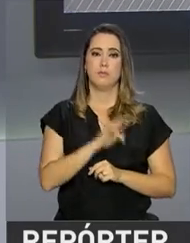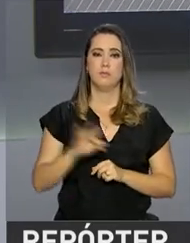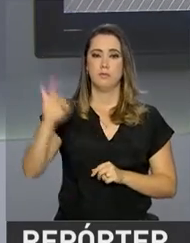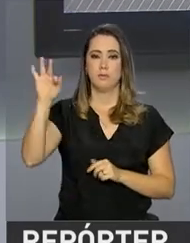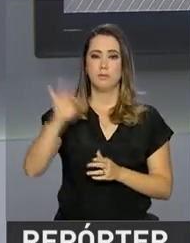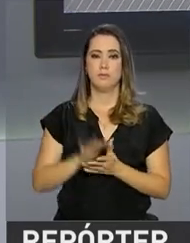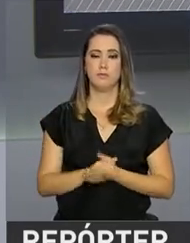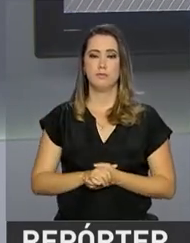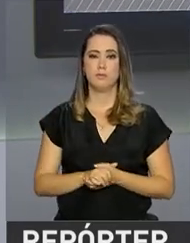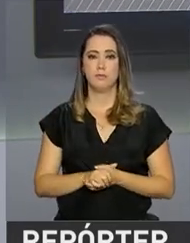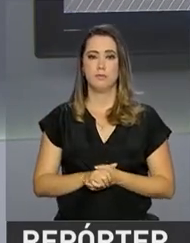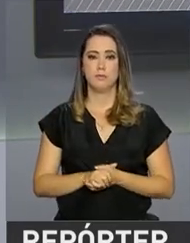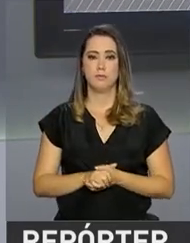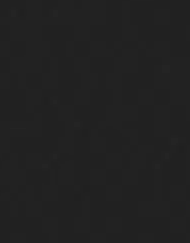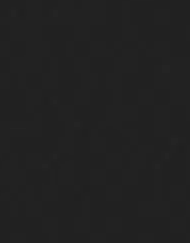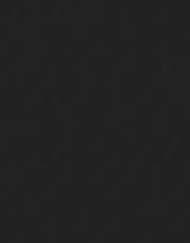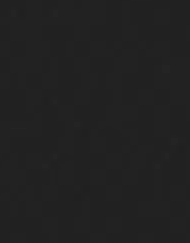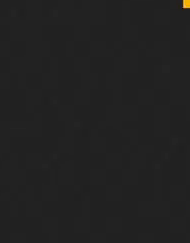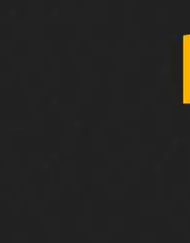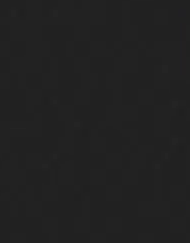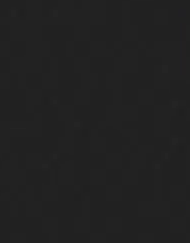a tv do governo federal